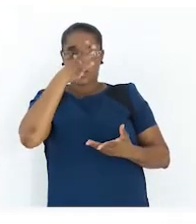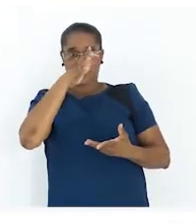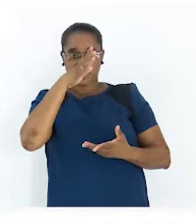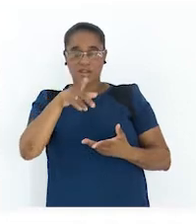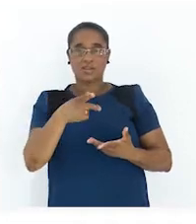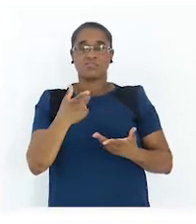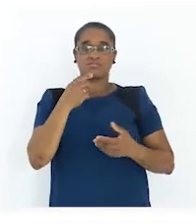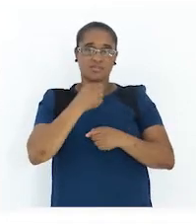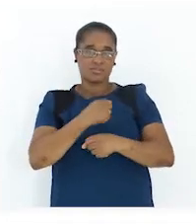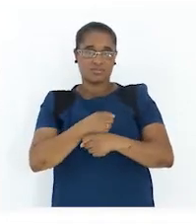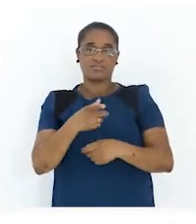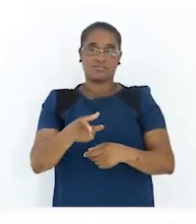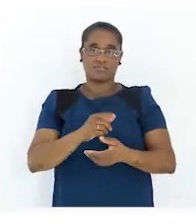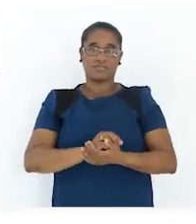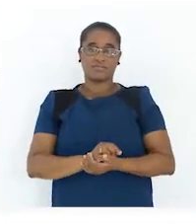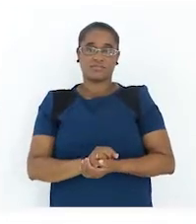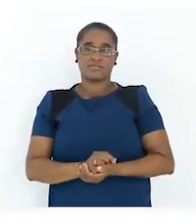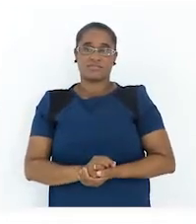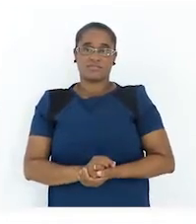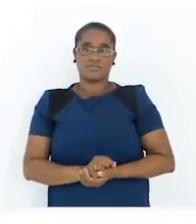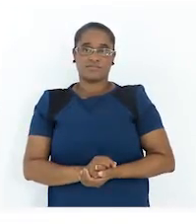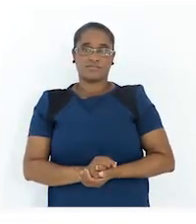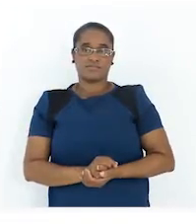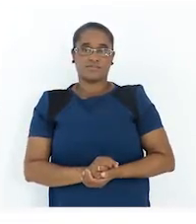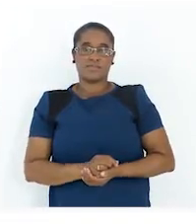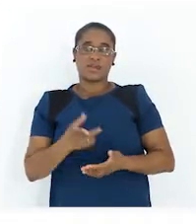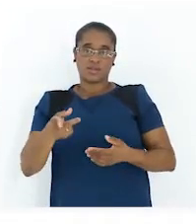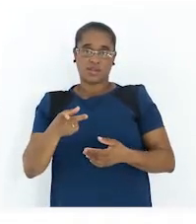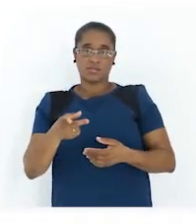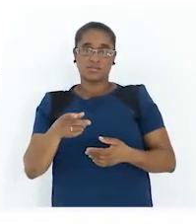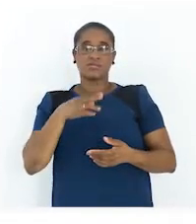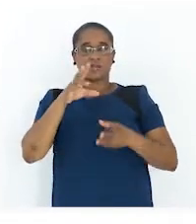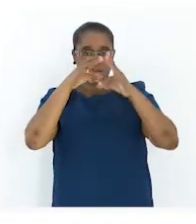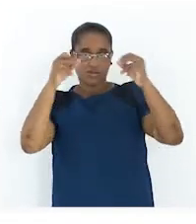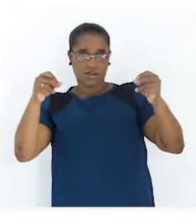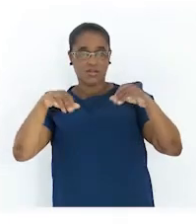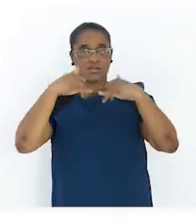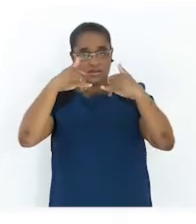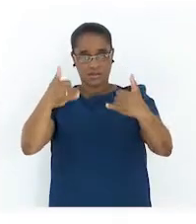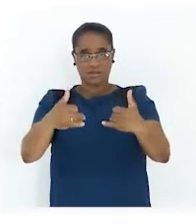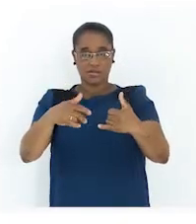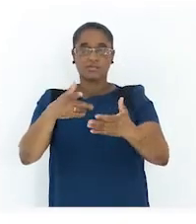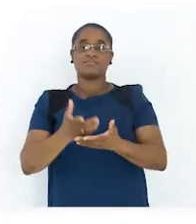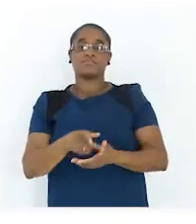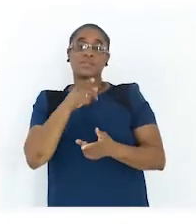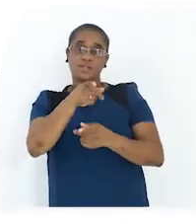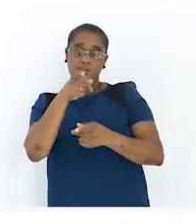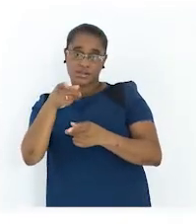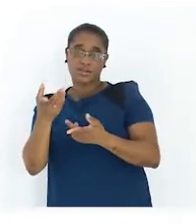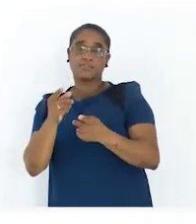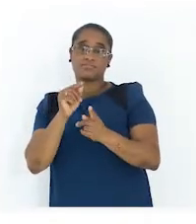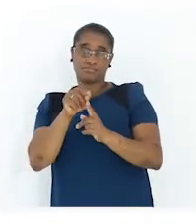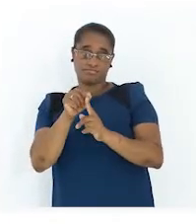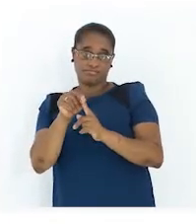ou o segundo exercício. Bom, temos o seguinte: das afirmações que se seguem, indica as